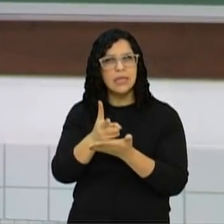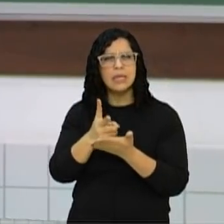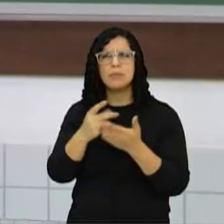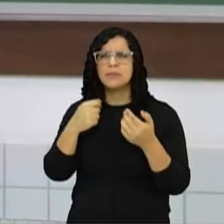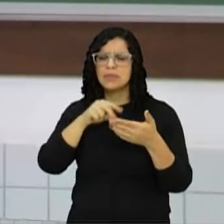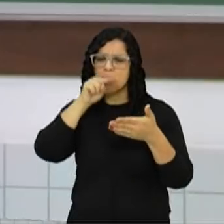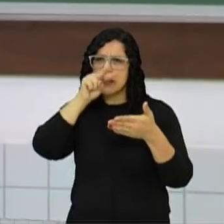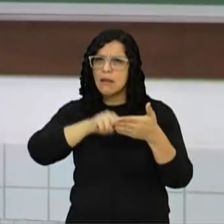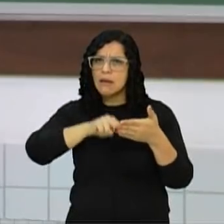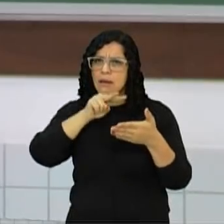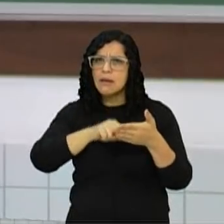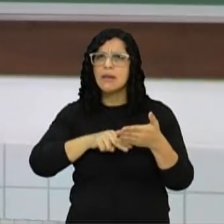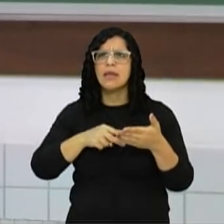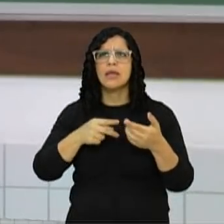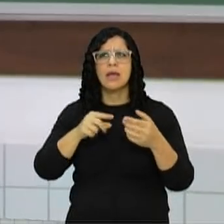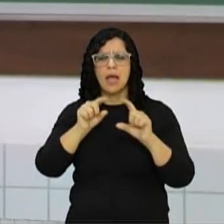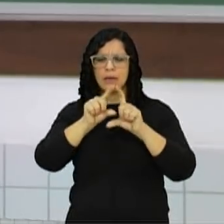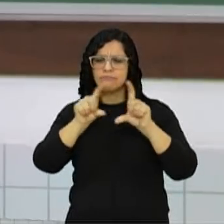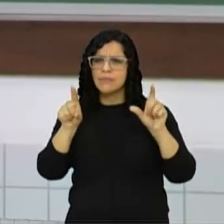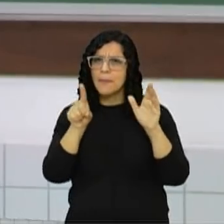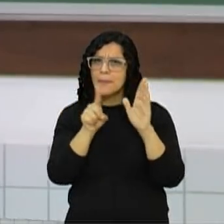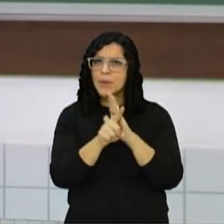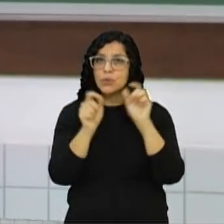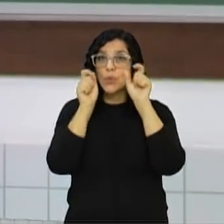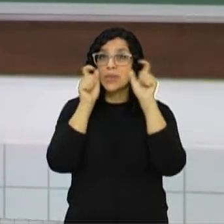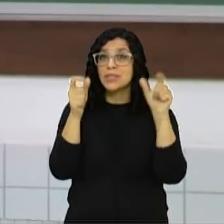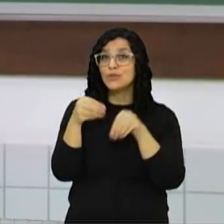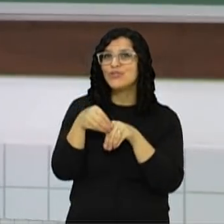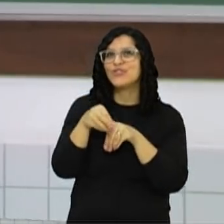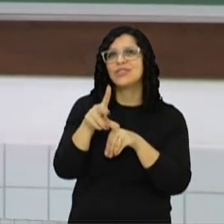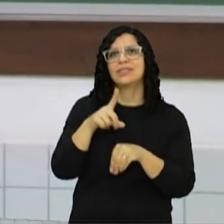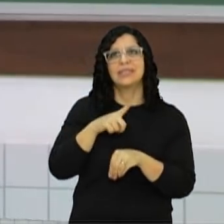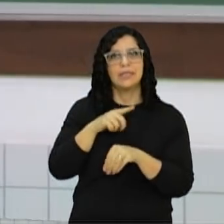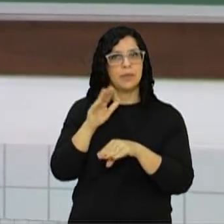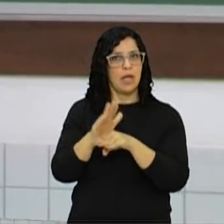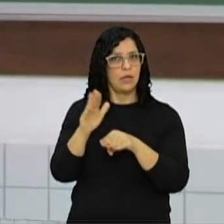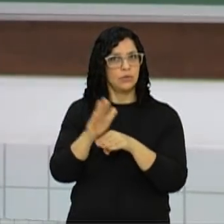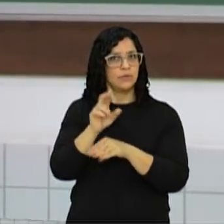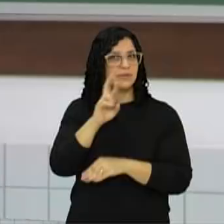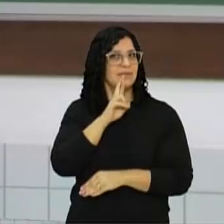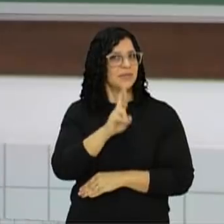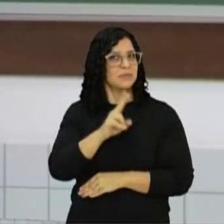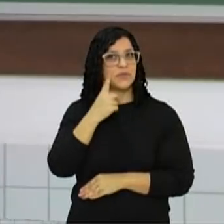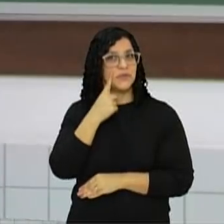o exercício, leia o enunciado com atenção porque ele te dá dica, te ajuda na resposta.